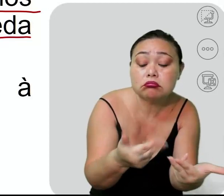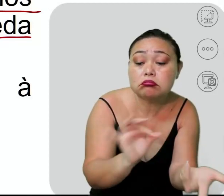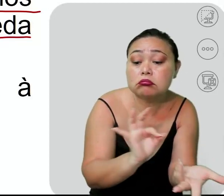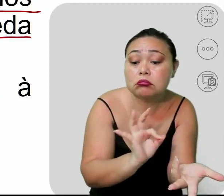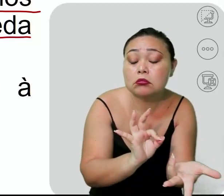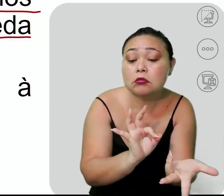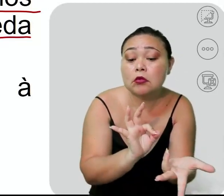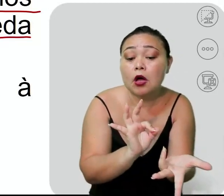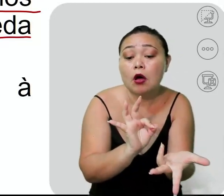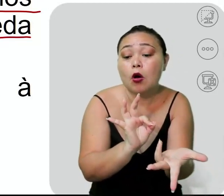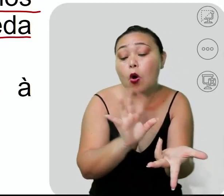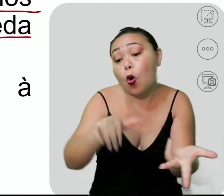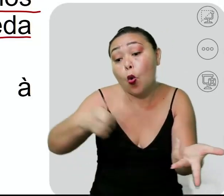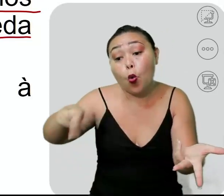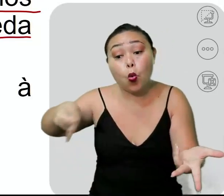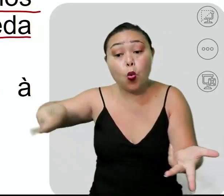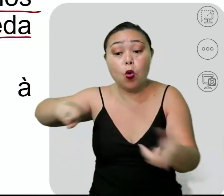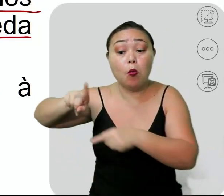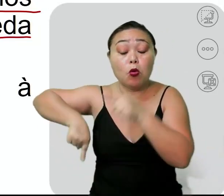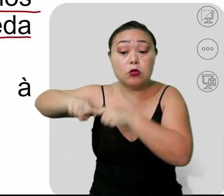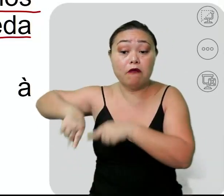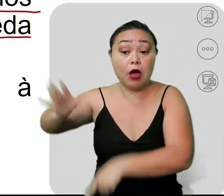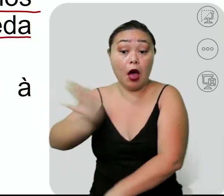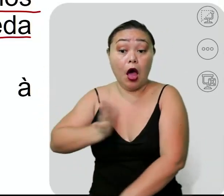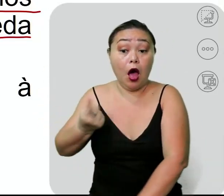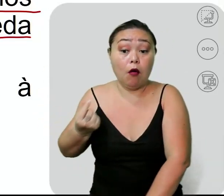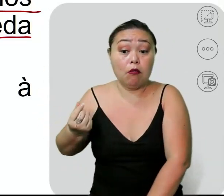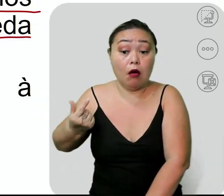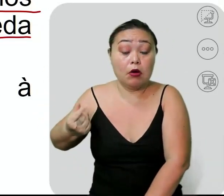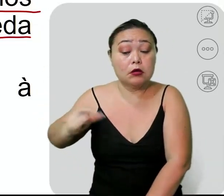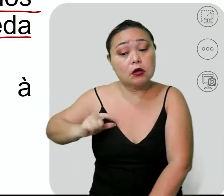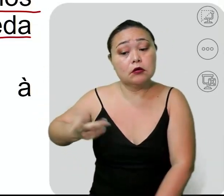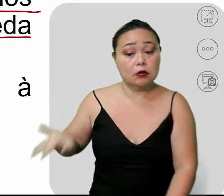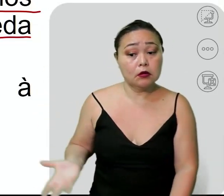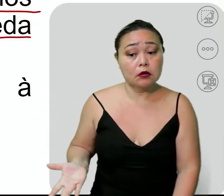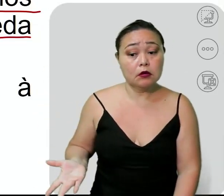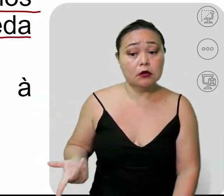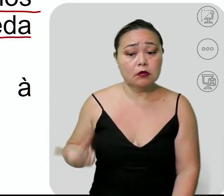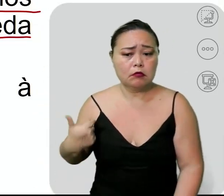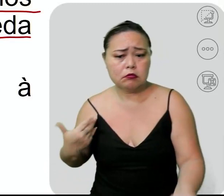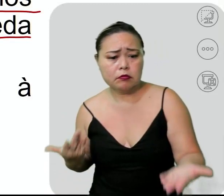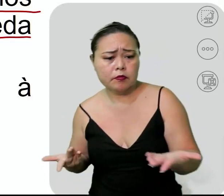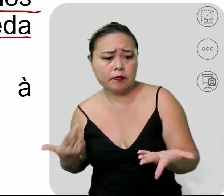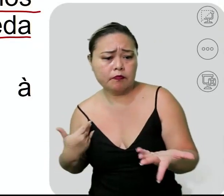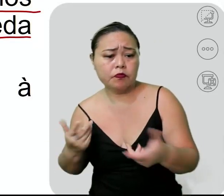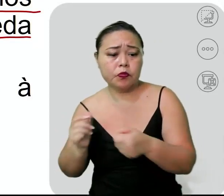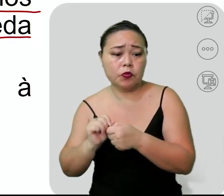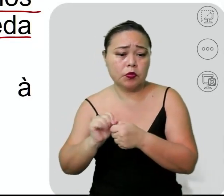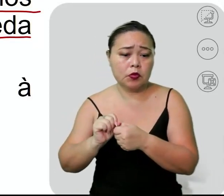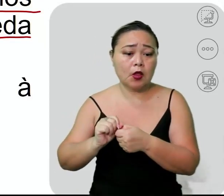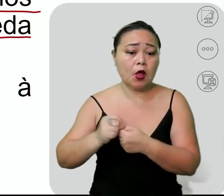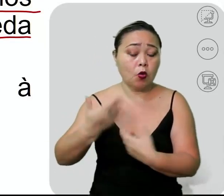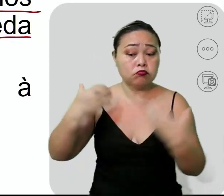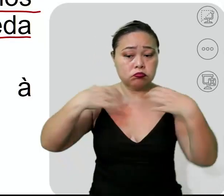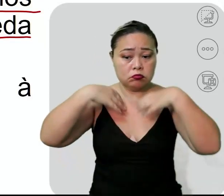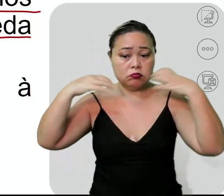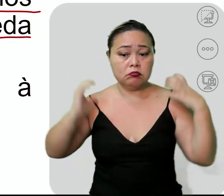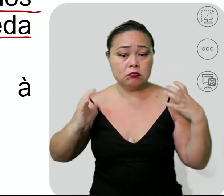ou um subfaturamento dos produtos. O pouco que ainda resta. Muitos nobres feudais